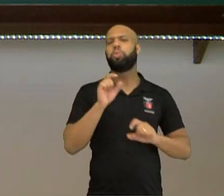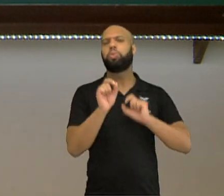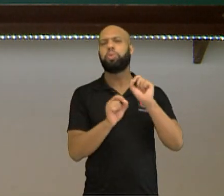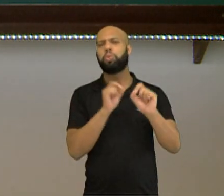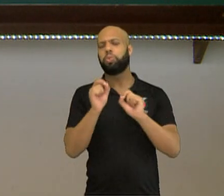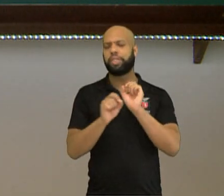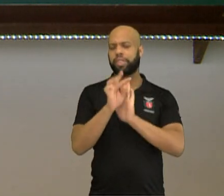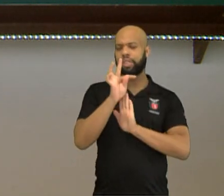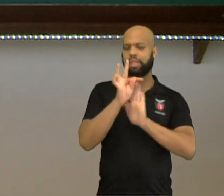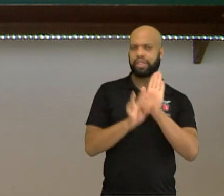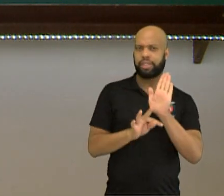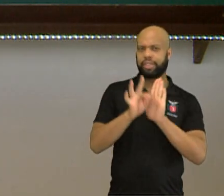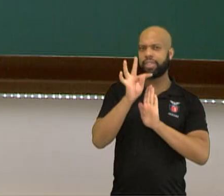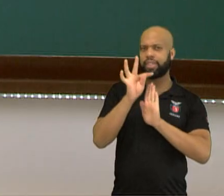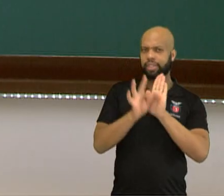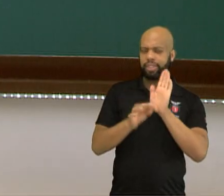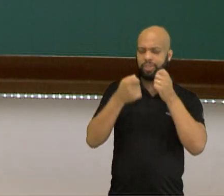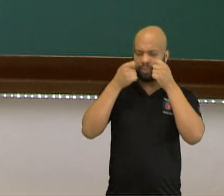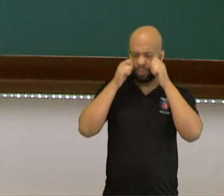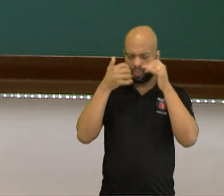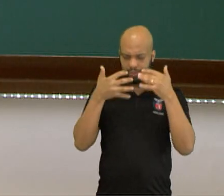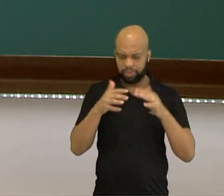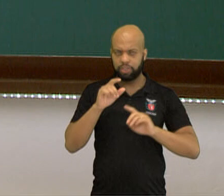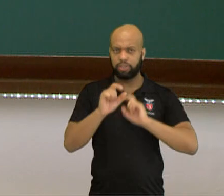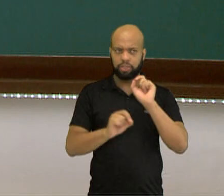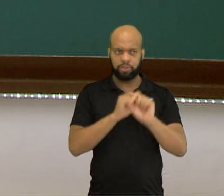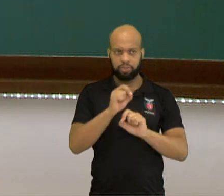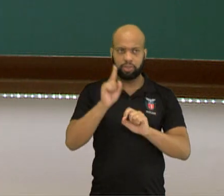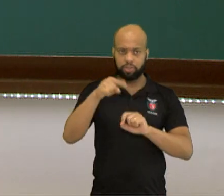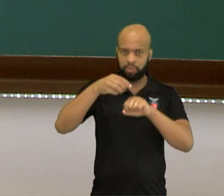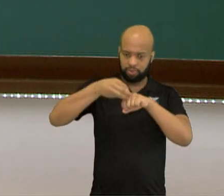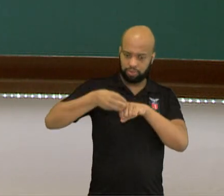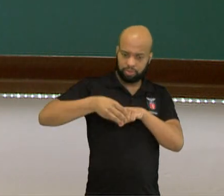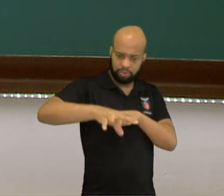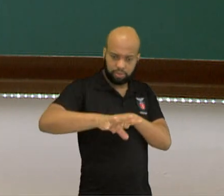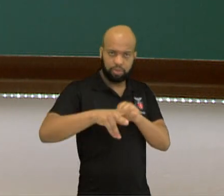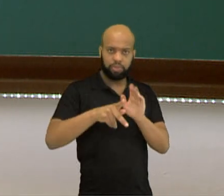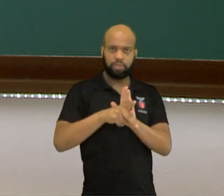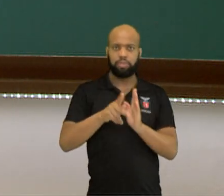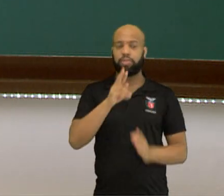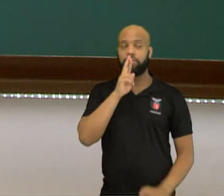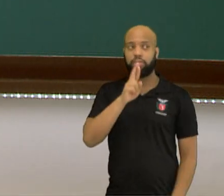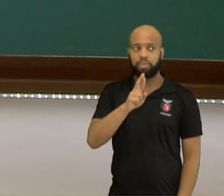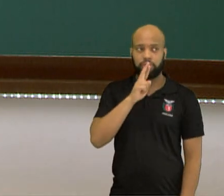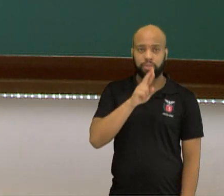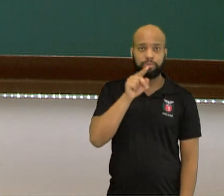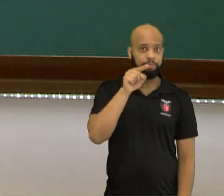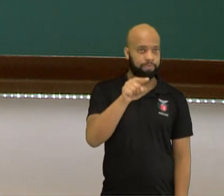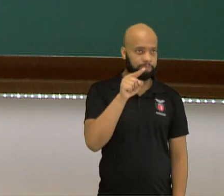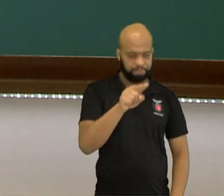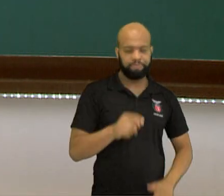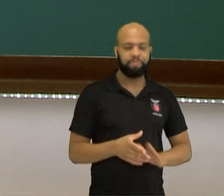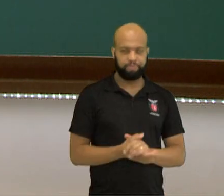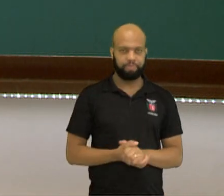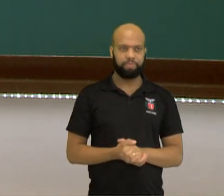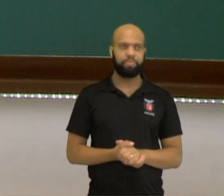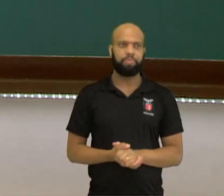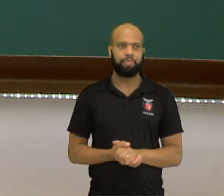o texto dramático? Então, aqui uma sugestão de resposta para você,